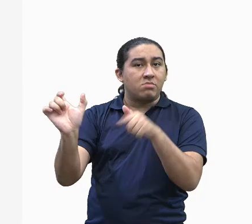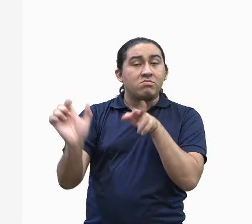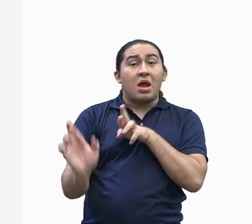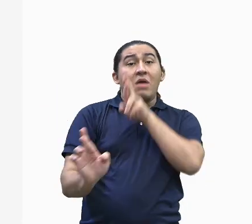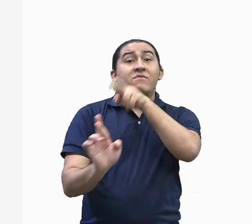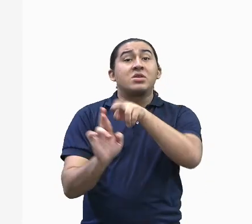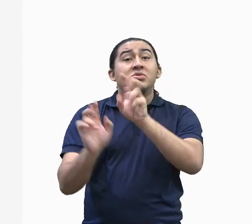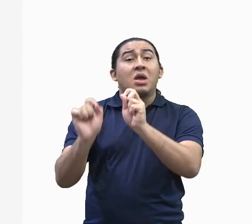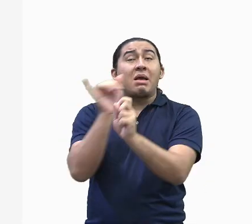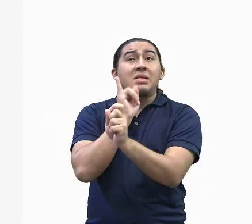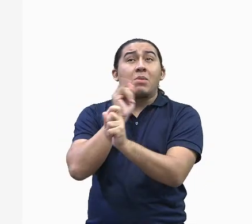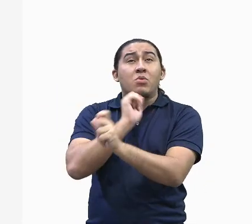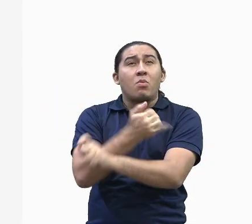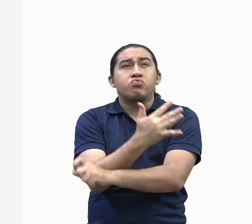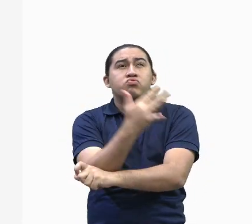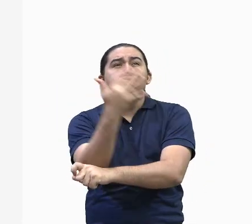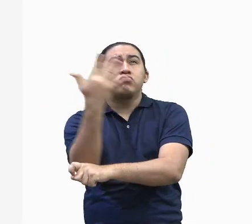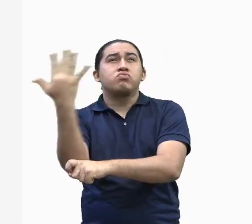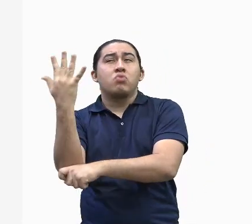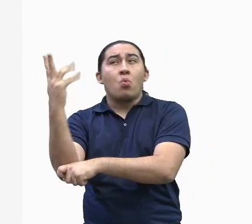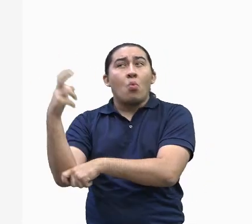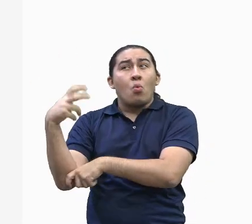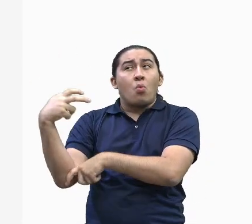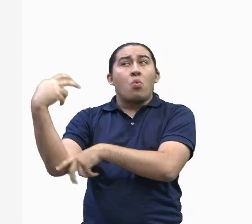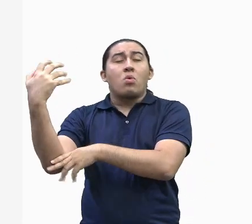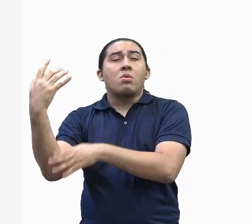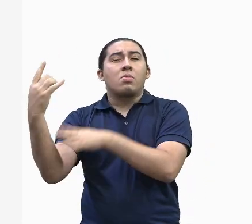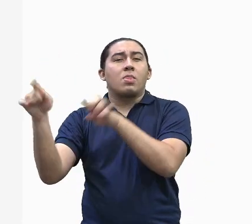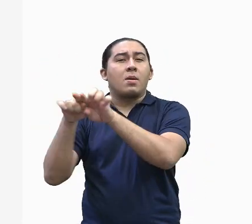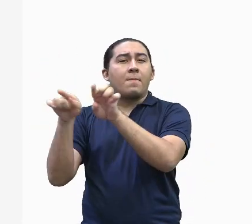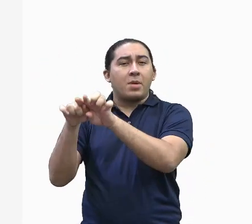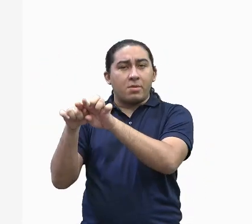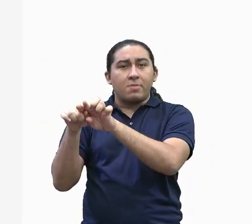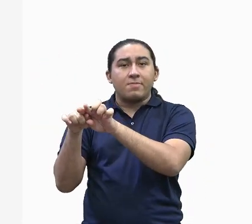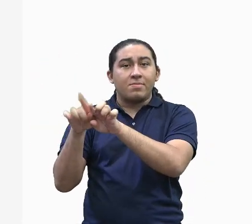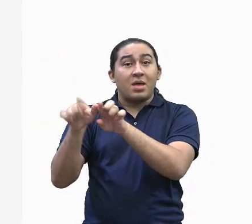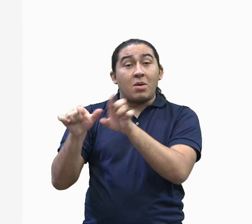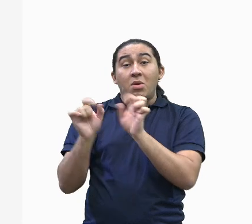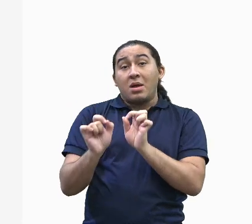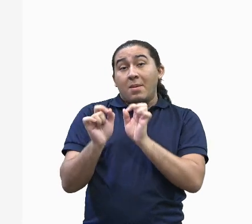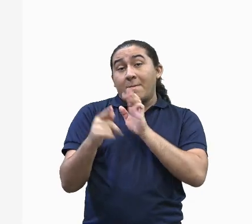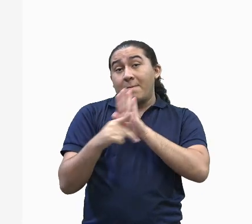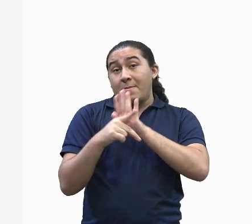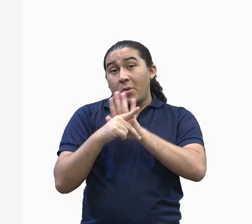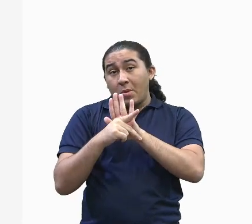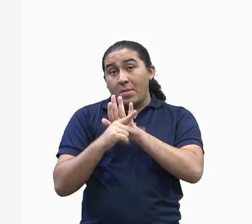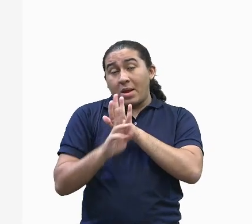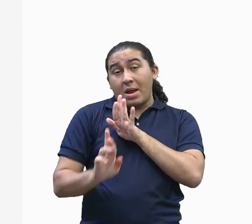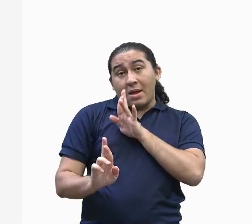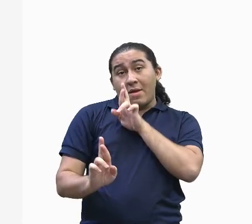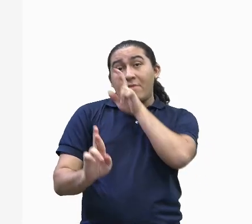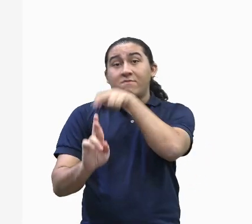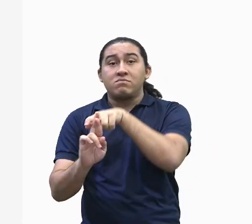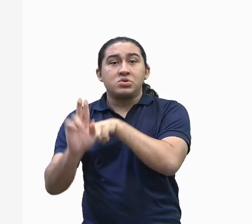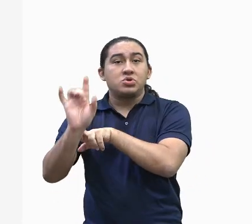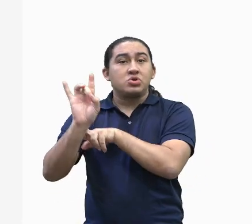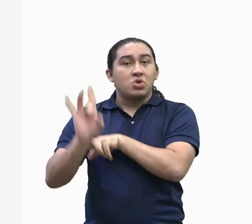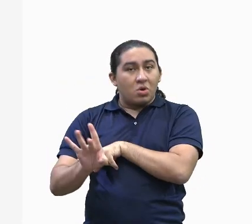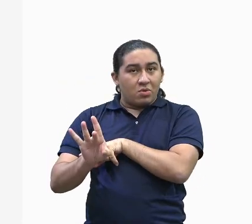às vozes antigas e à floresta que sussurra histórias sugere